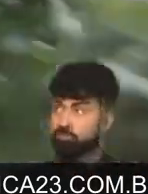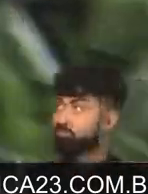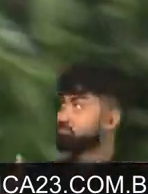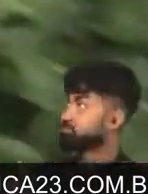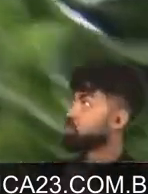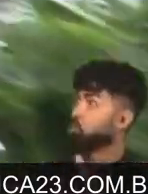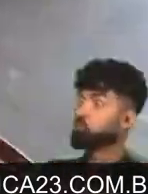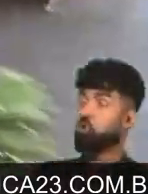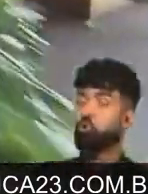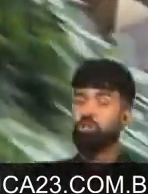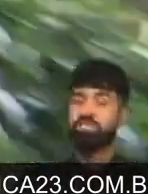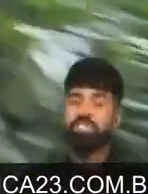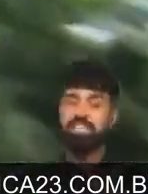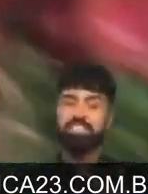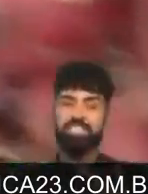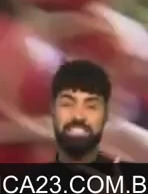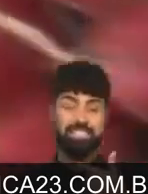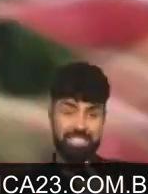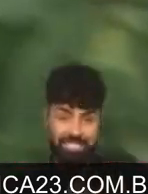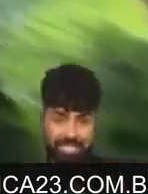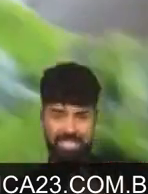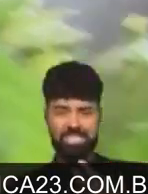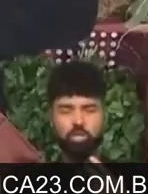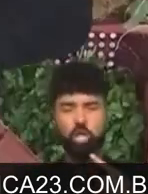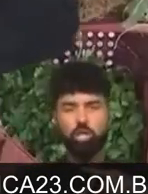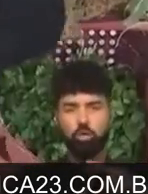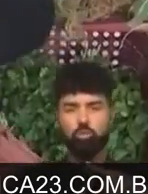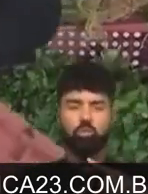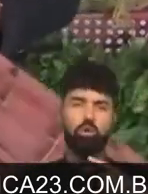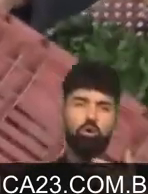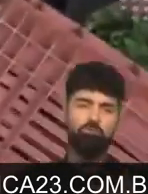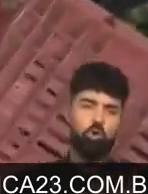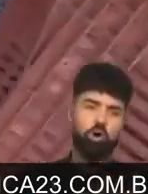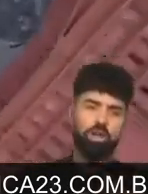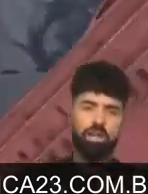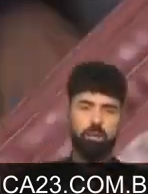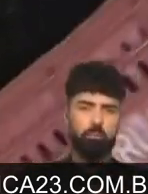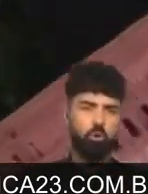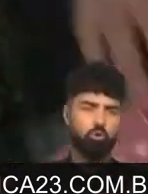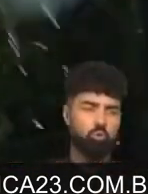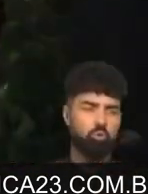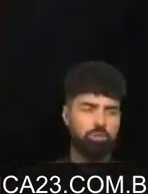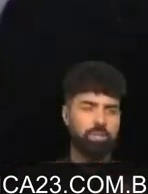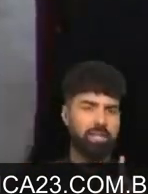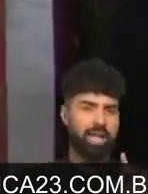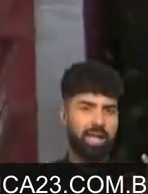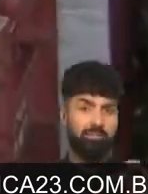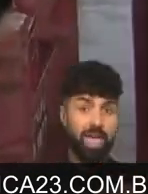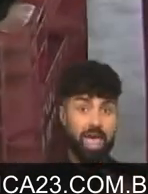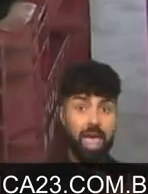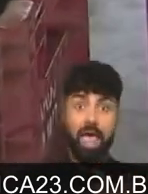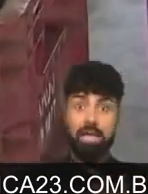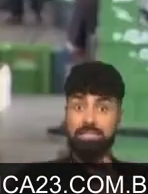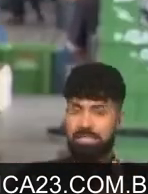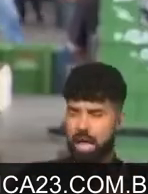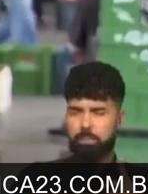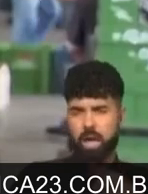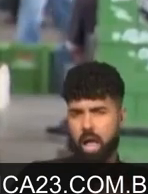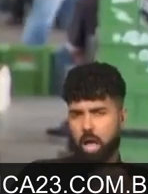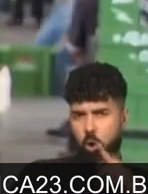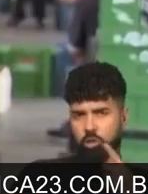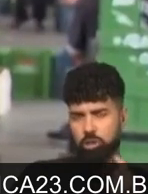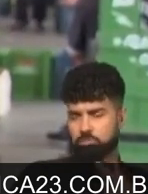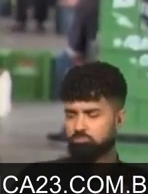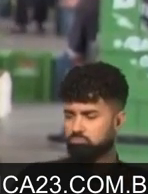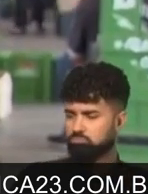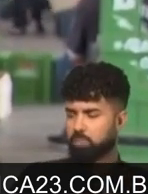tipos de folhagens que produz no Distrito Federal. O sustento dele sempre esteve ligado ao cultivo da terra. Eu